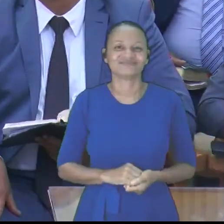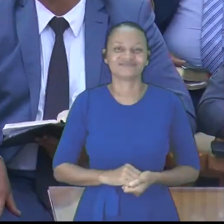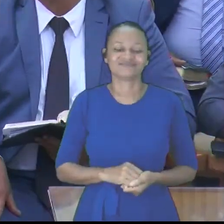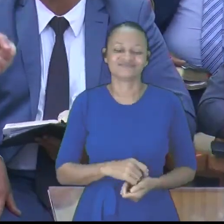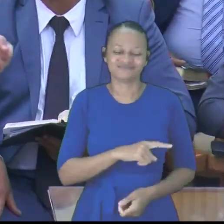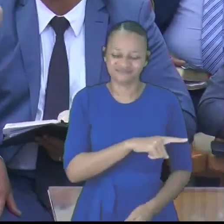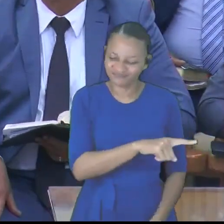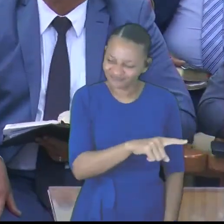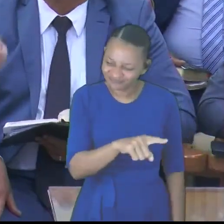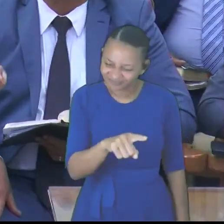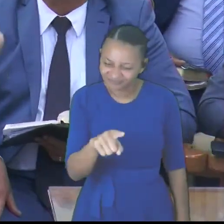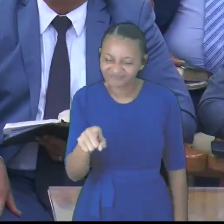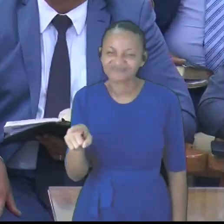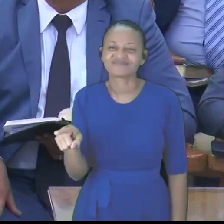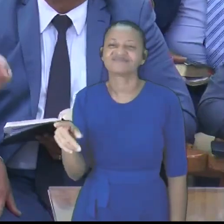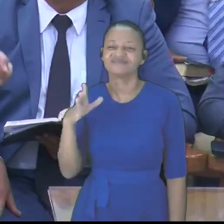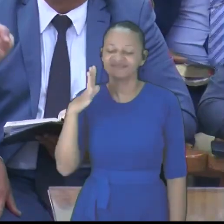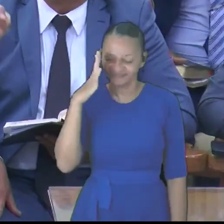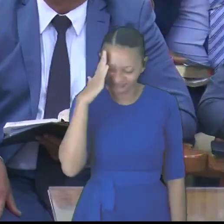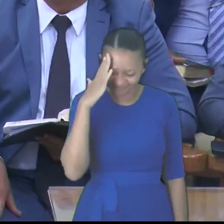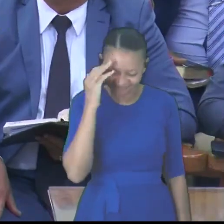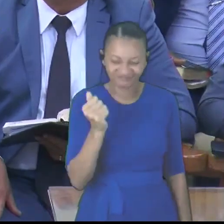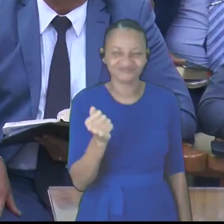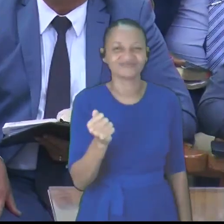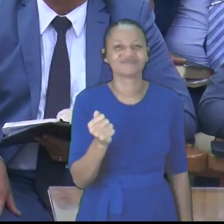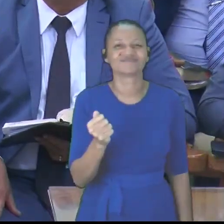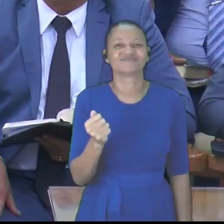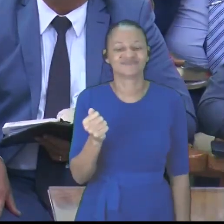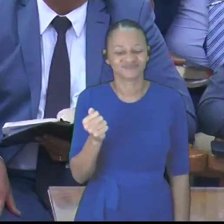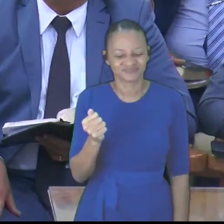Vós mesmos bem sabeis.